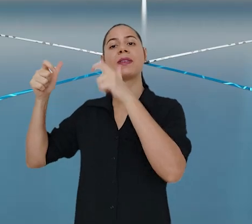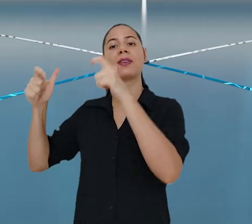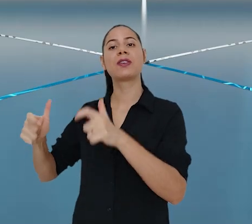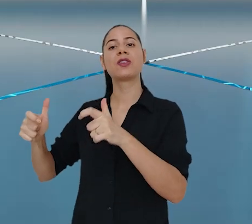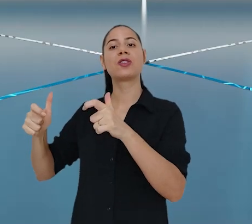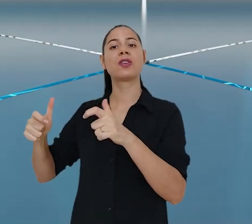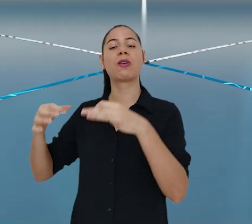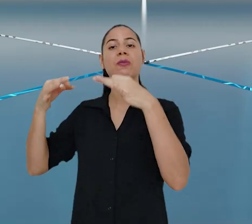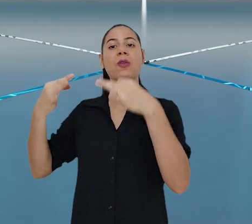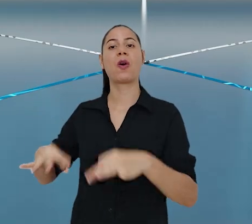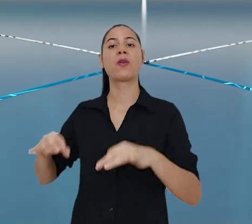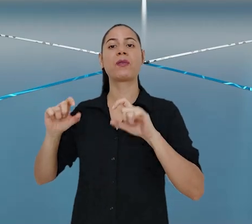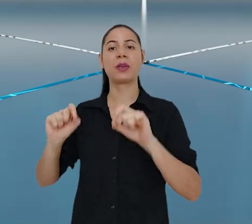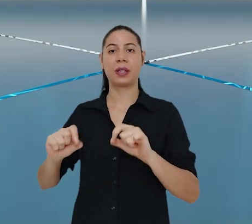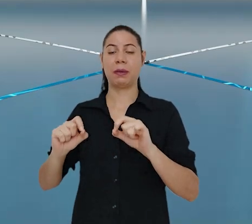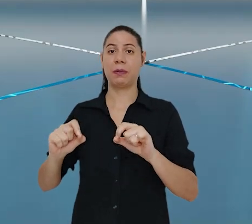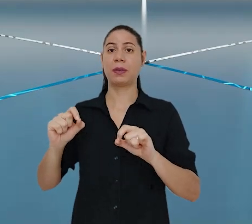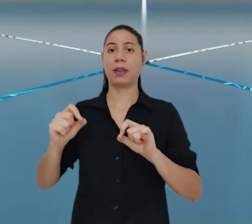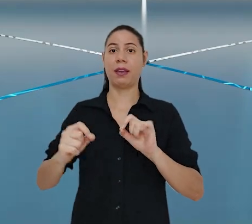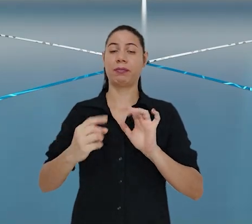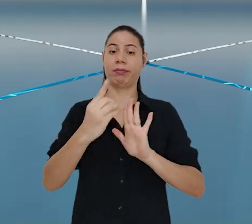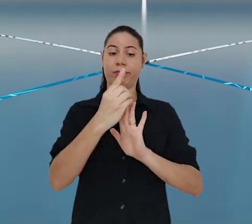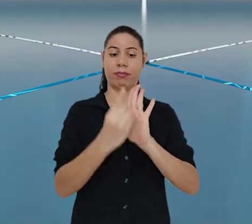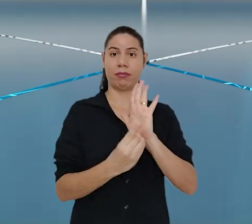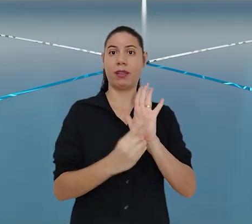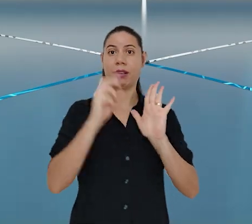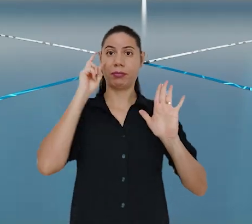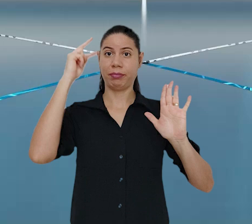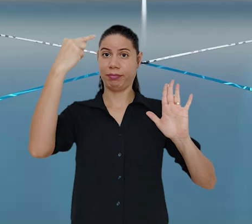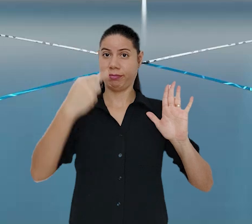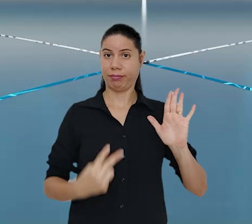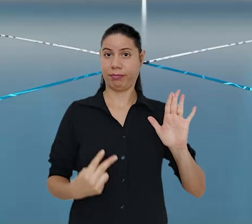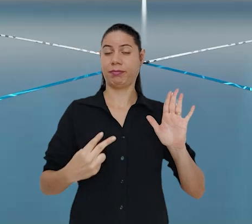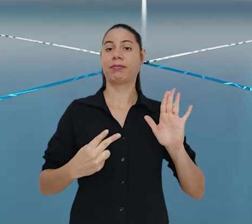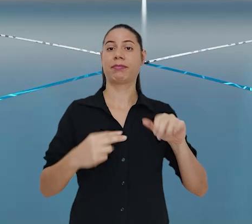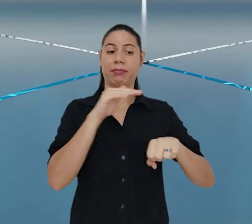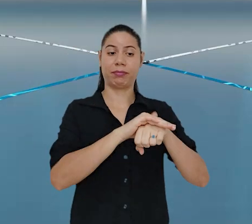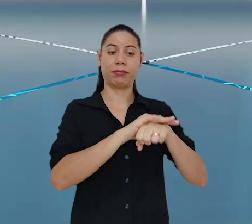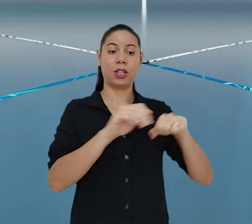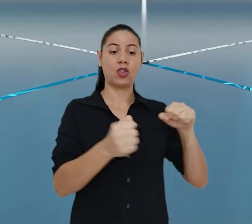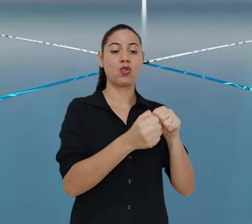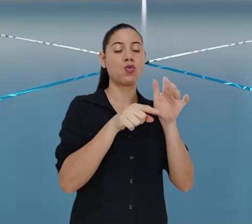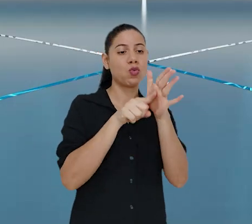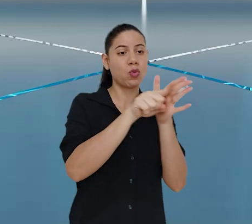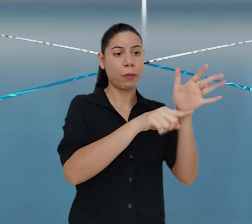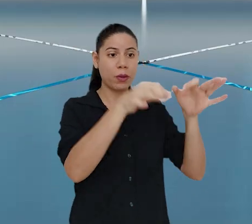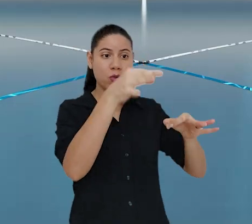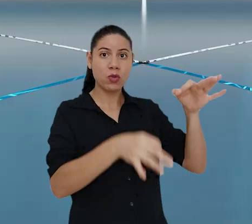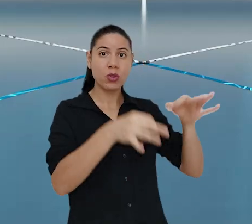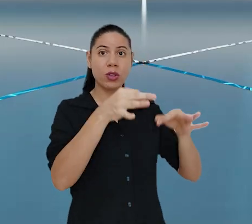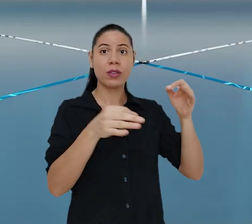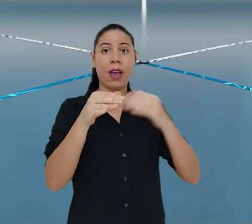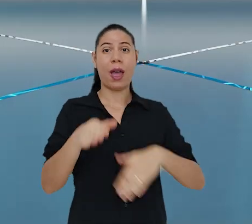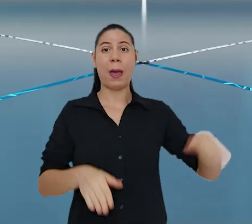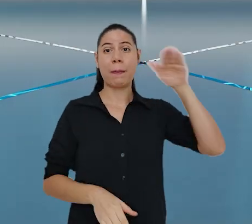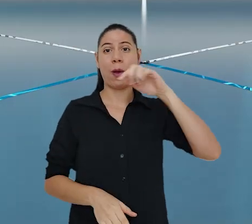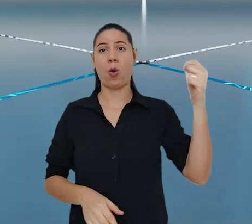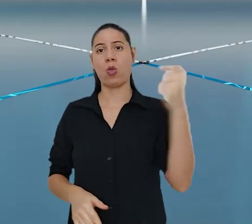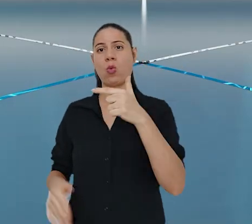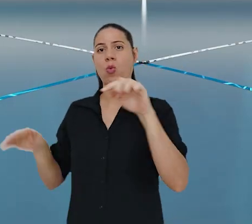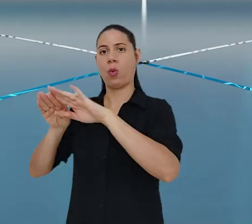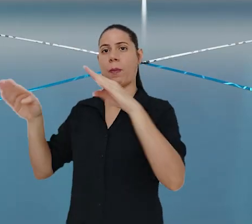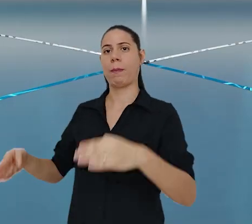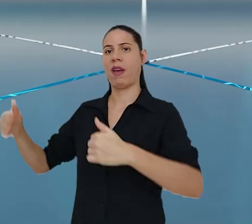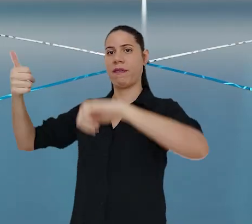confirma o entendimento de que a autodeclaração do candidato, confirmada por perícia judicial, prevalece sobre decisão de